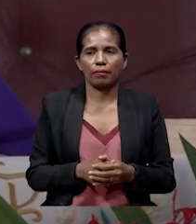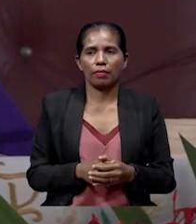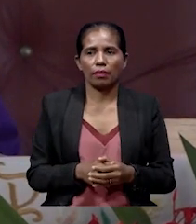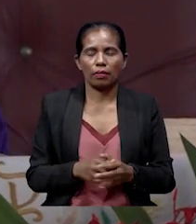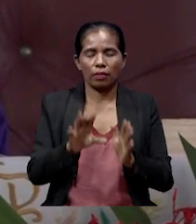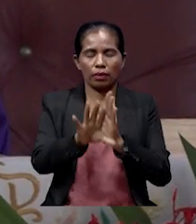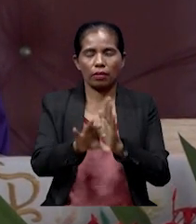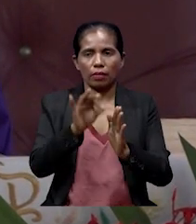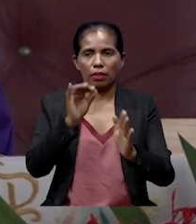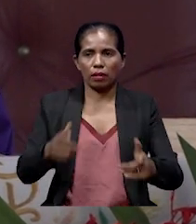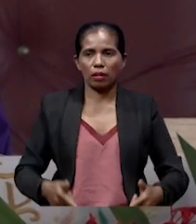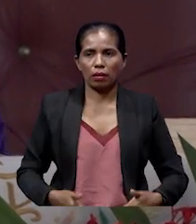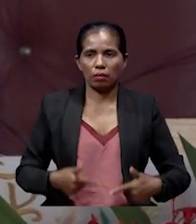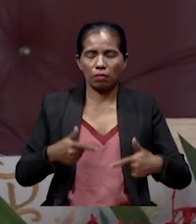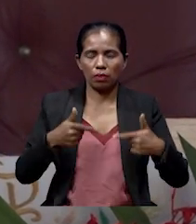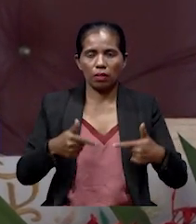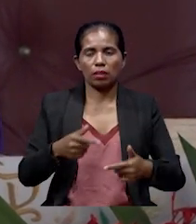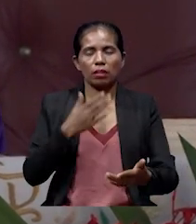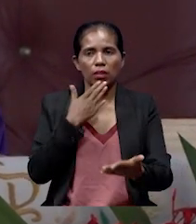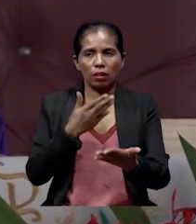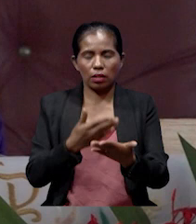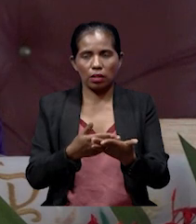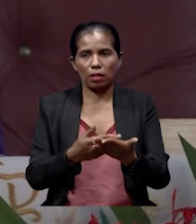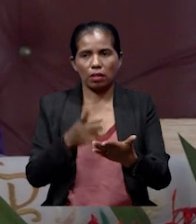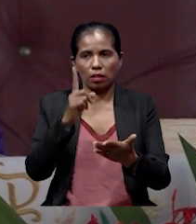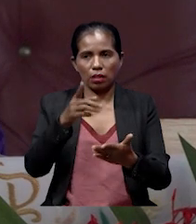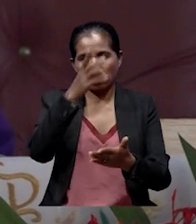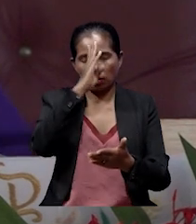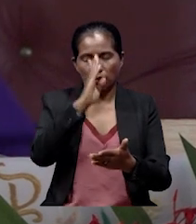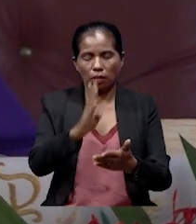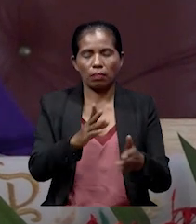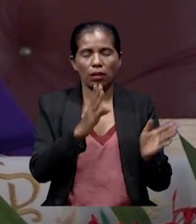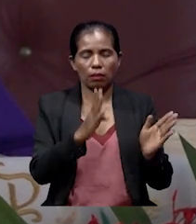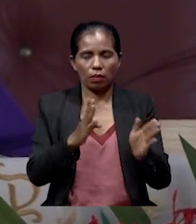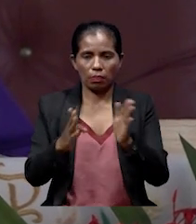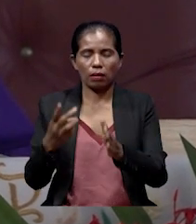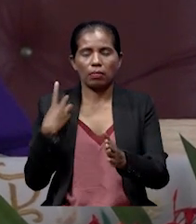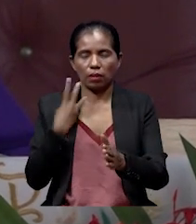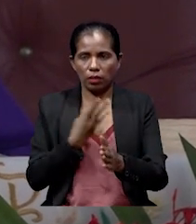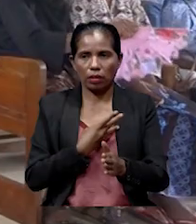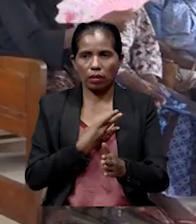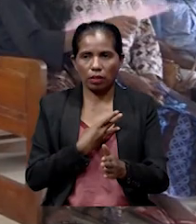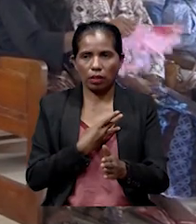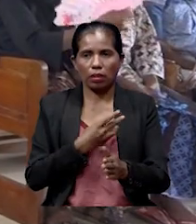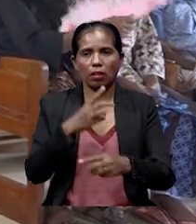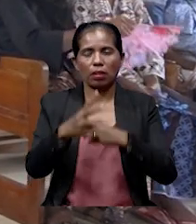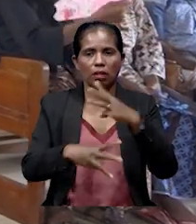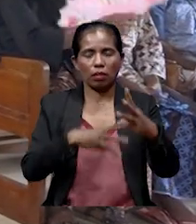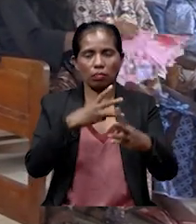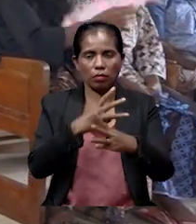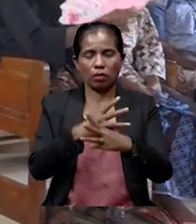Horiheta Muris Ida. Deve Amaroma prepara uma baita e a mundo ser.